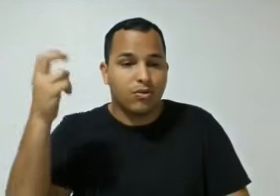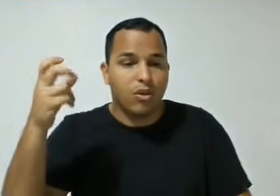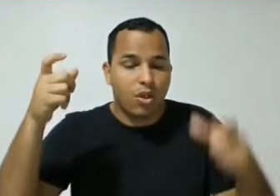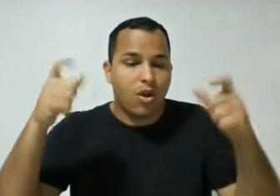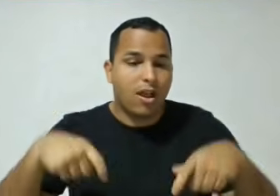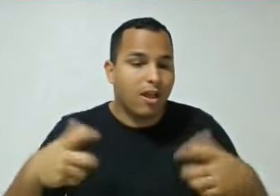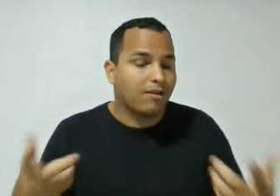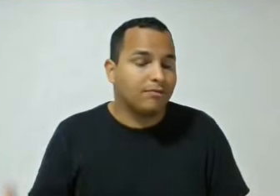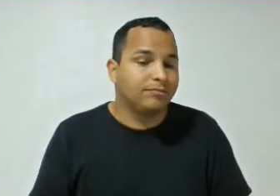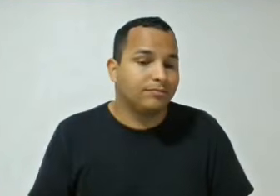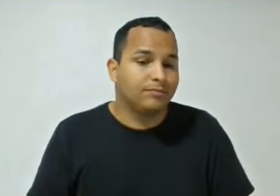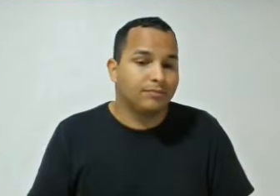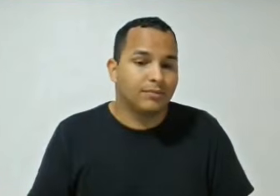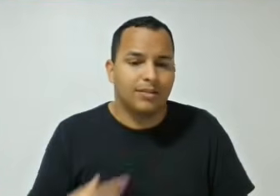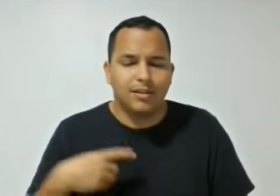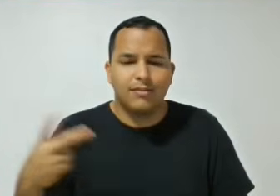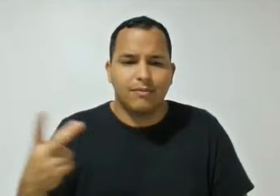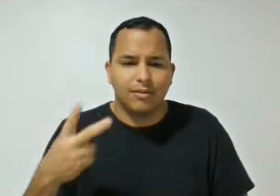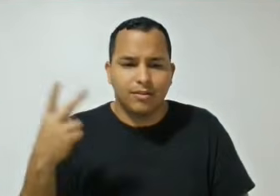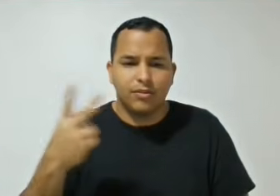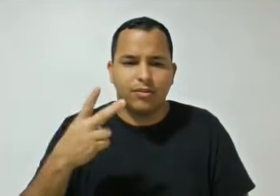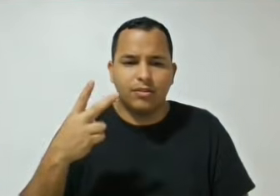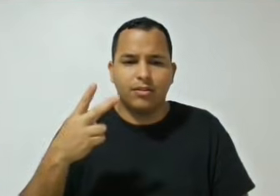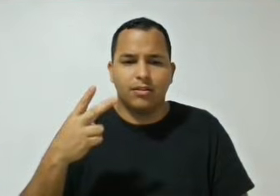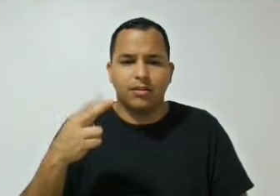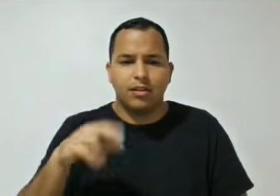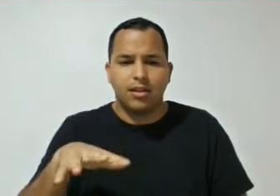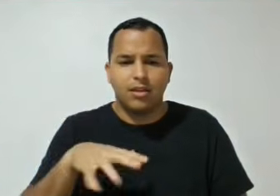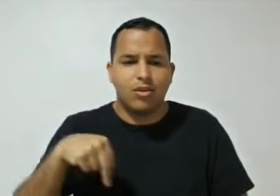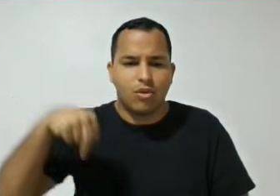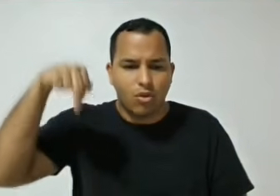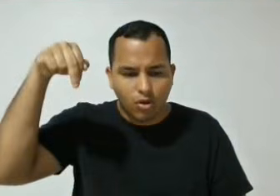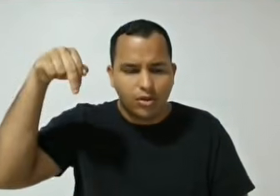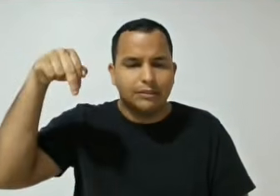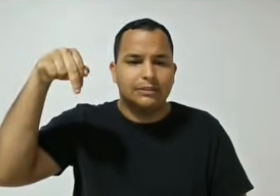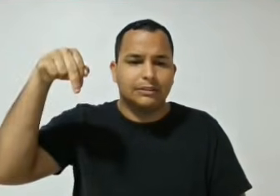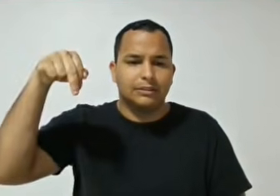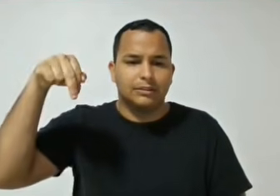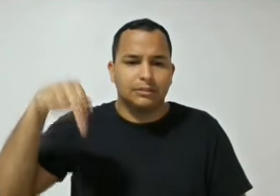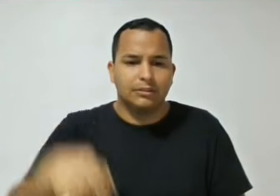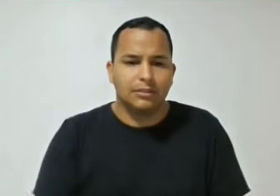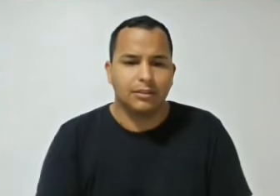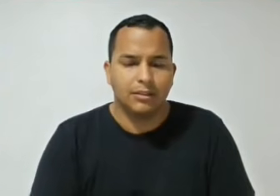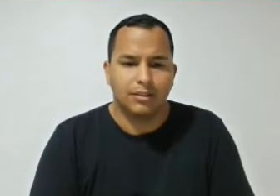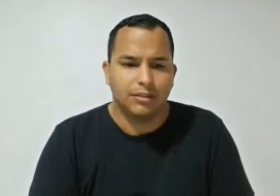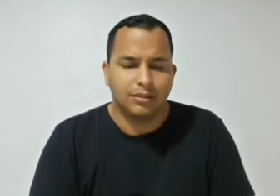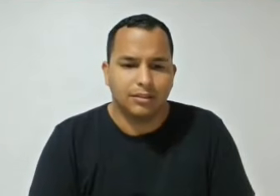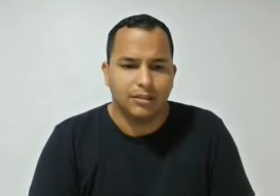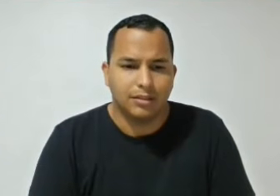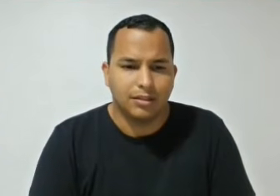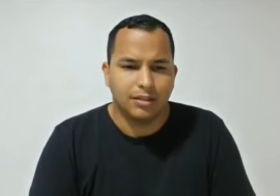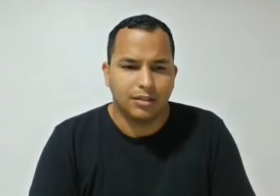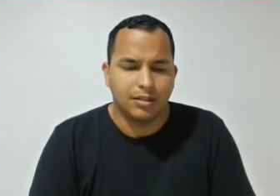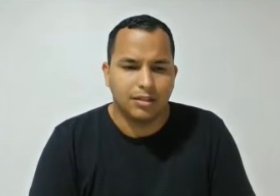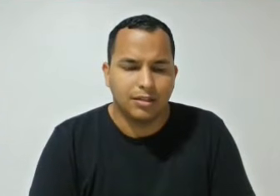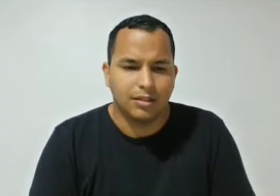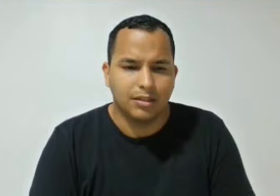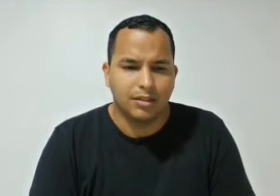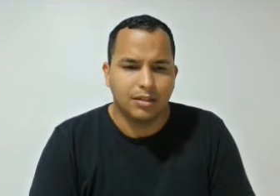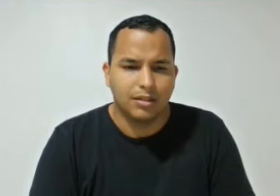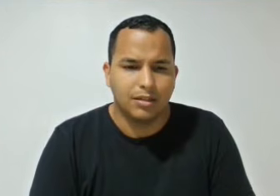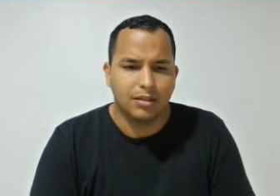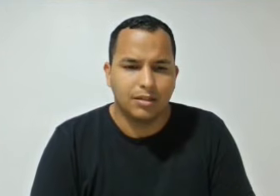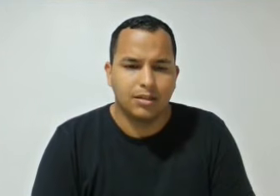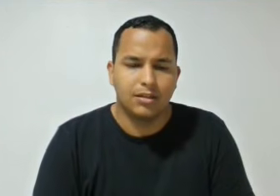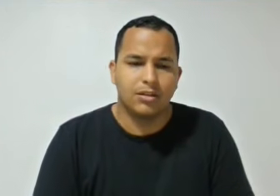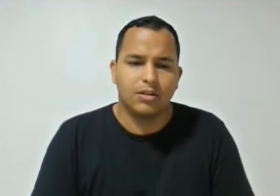temos valores aqui na região norte. Você está doido? Nós estamos falando de Conga, os grandes